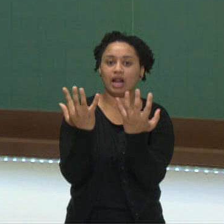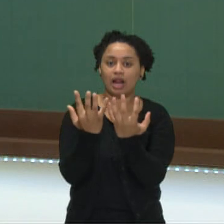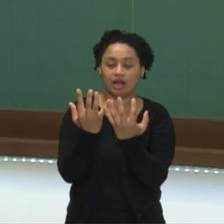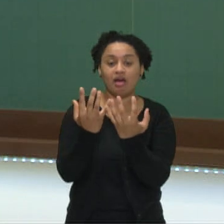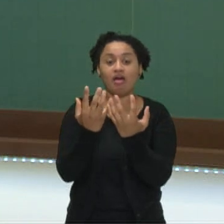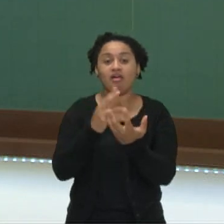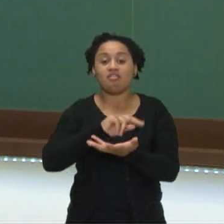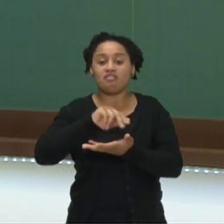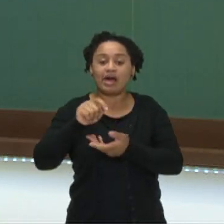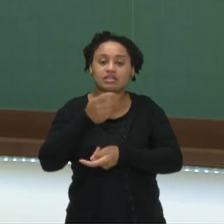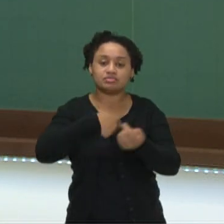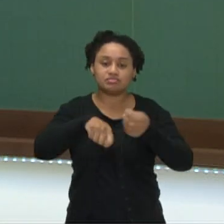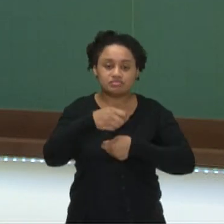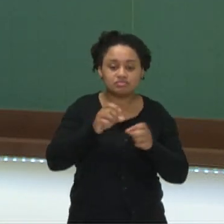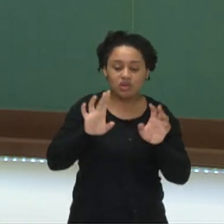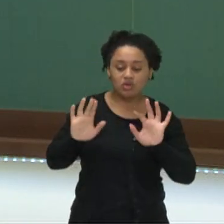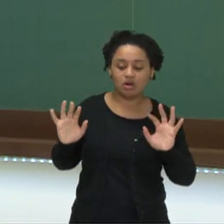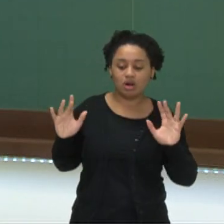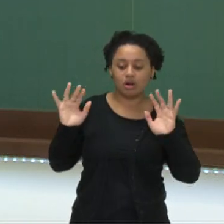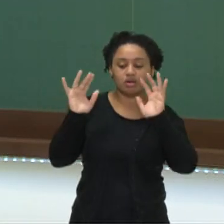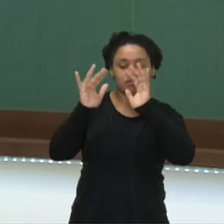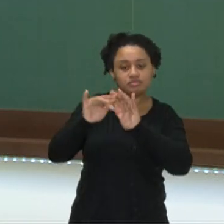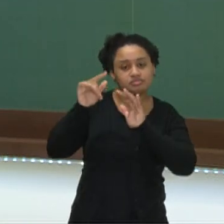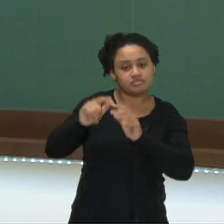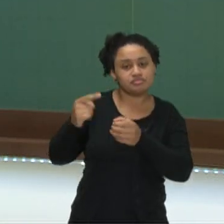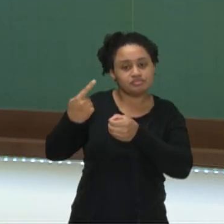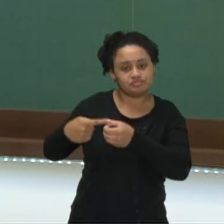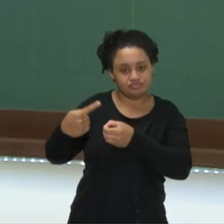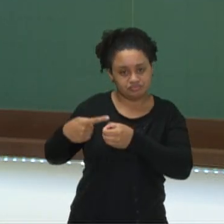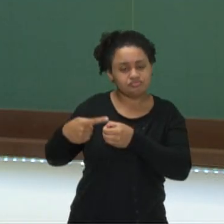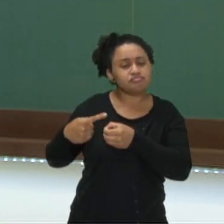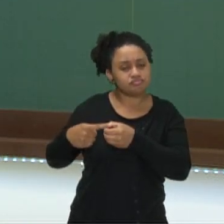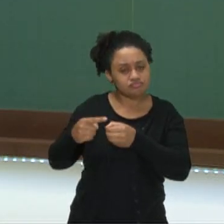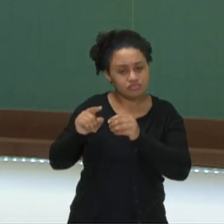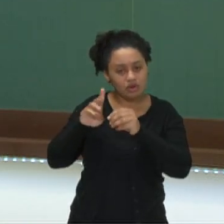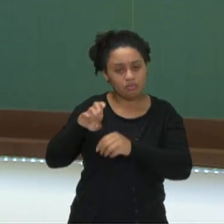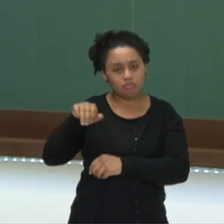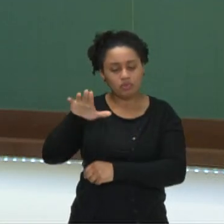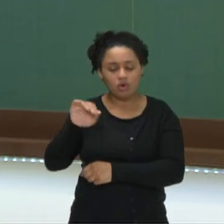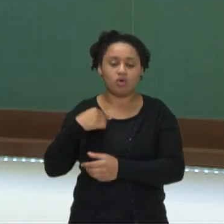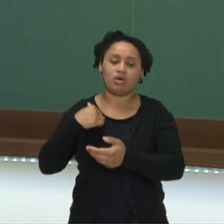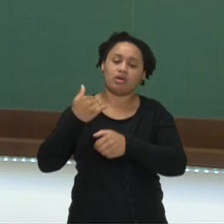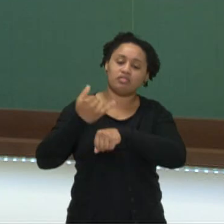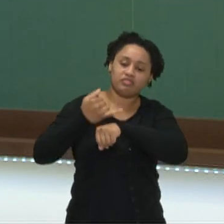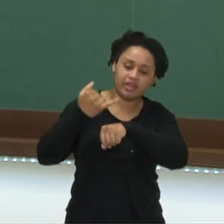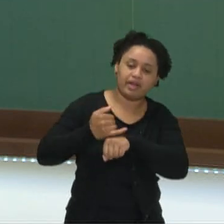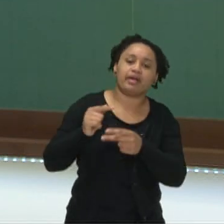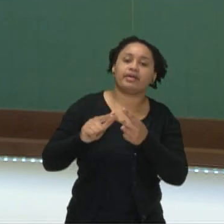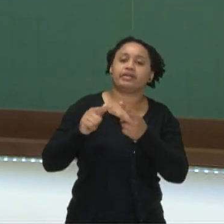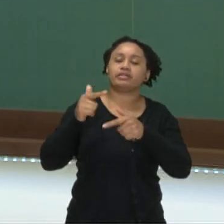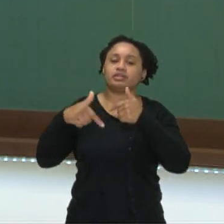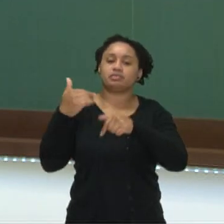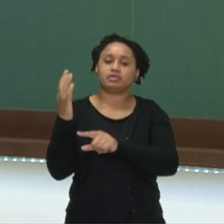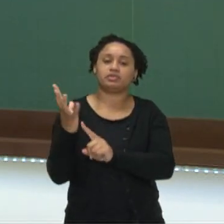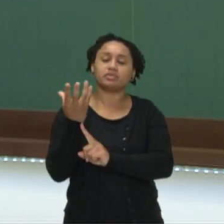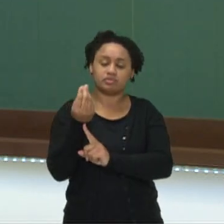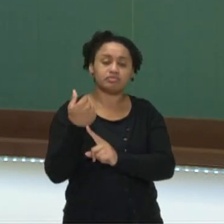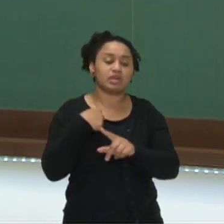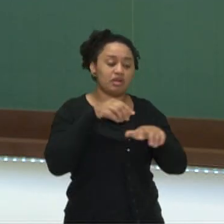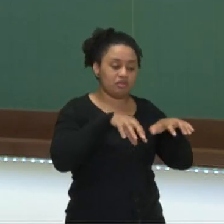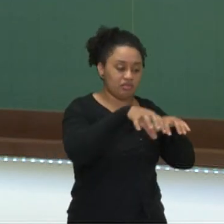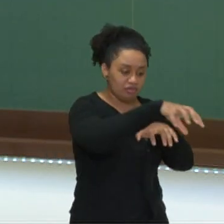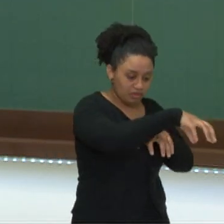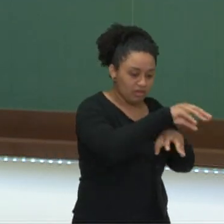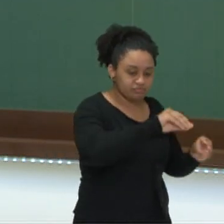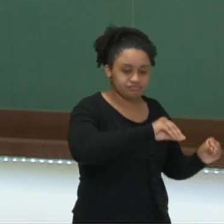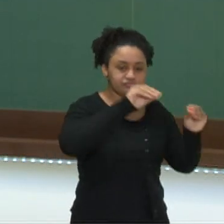vários mercadores vão se concentrar nessa cidade, nesse burgo. Vários ferreiros, artesãos, eles vão sair dos feudos e vão se